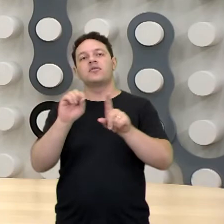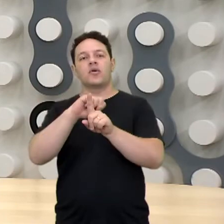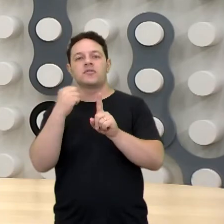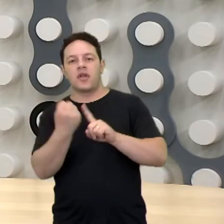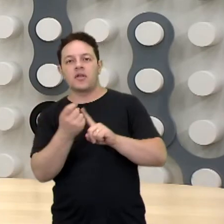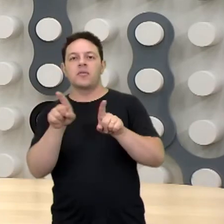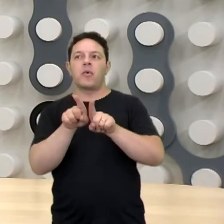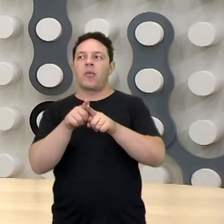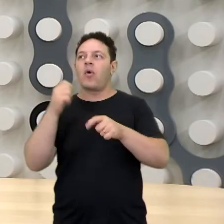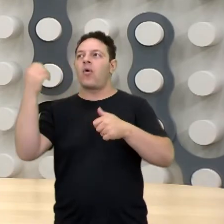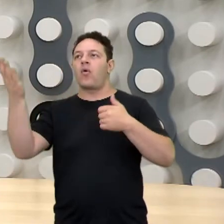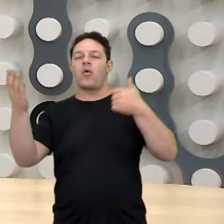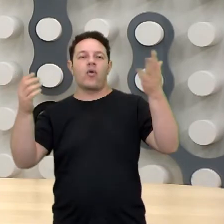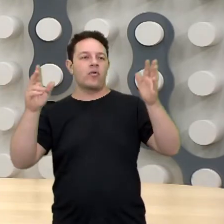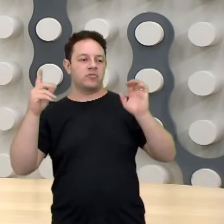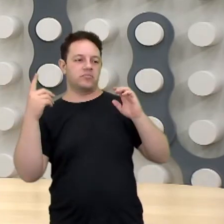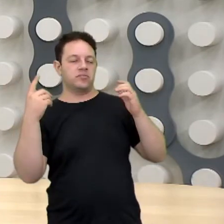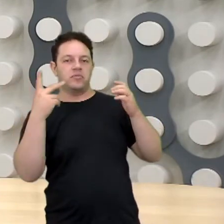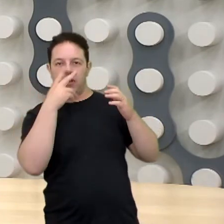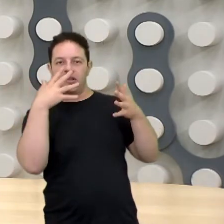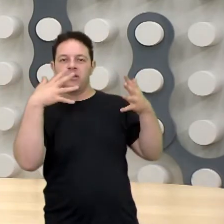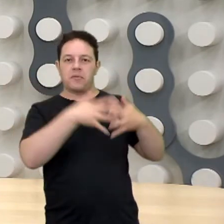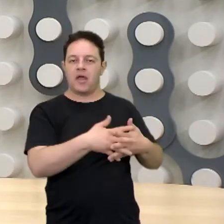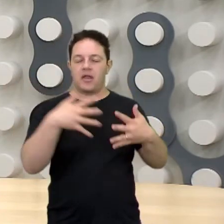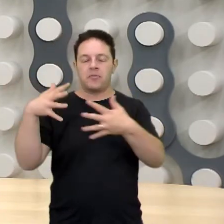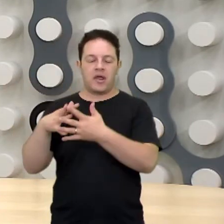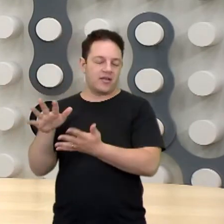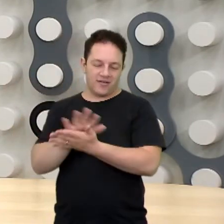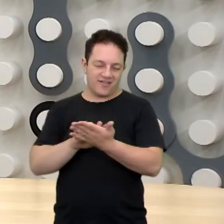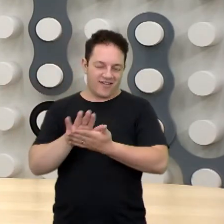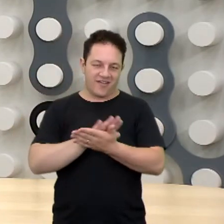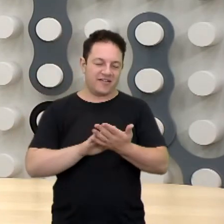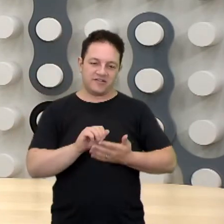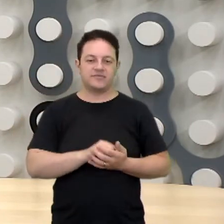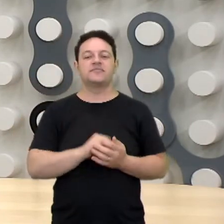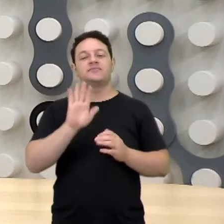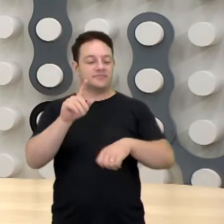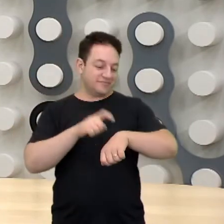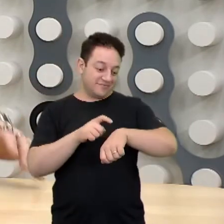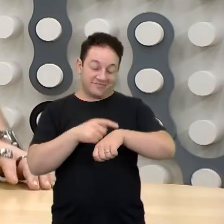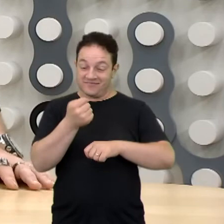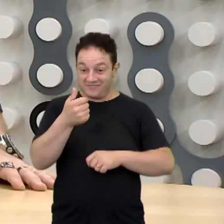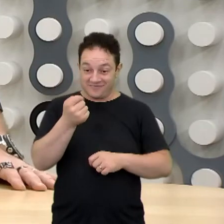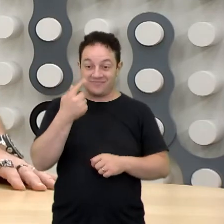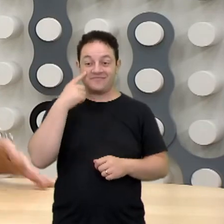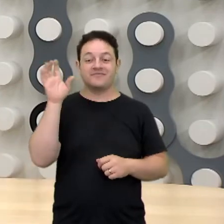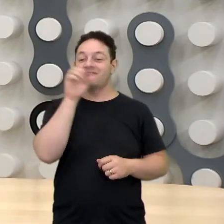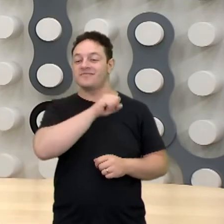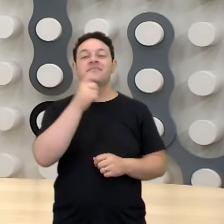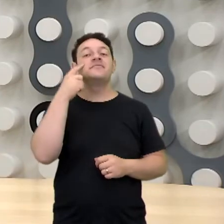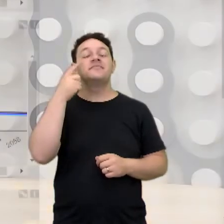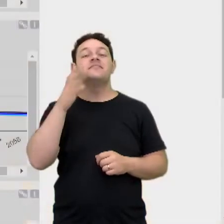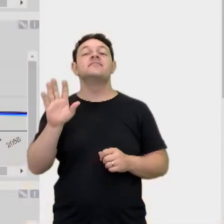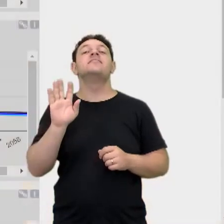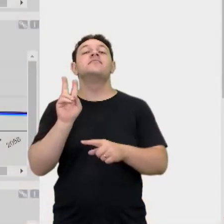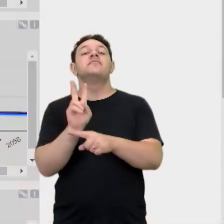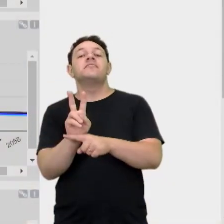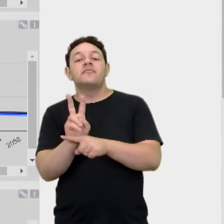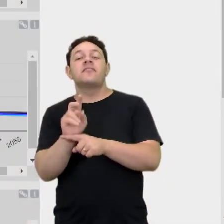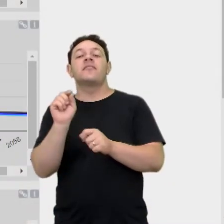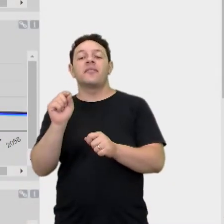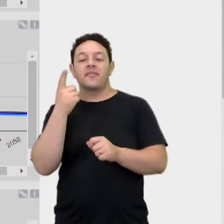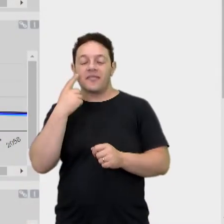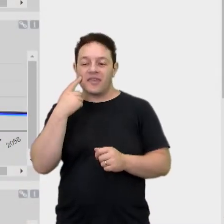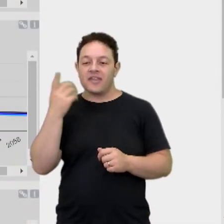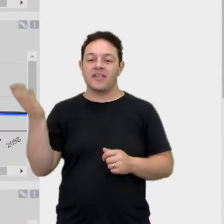né, essa expectativa de vida. E aí nós temos aí, né, para passar aí, né, o tempo já está acabando, eu vou passar rapidinho, ó, a expectativa de vida ao